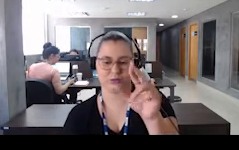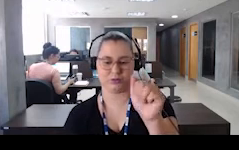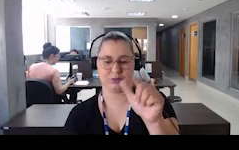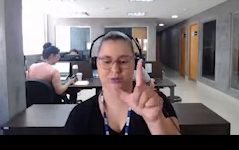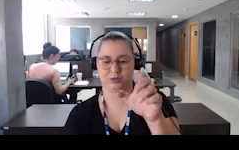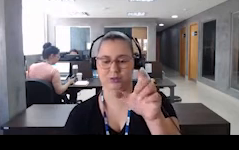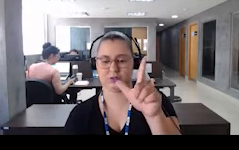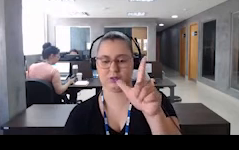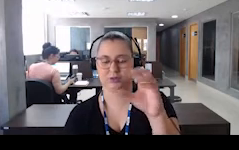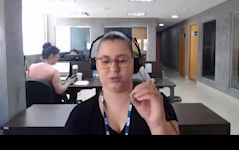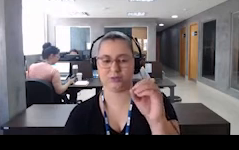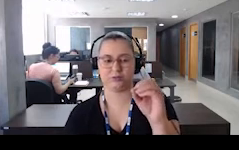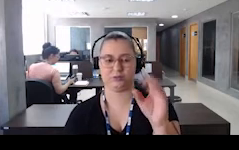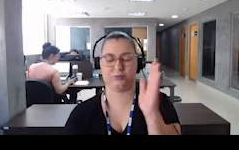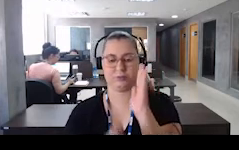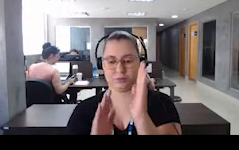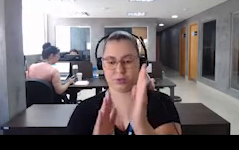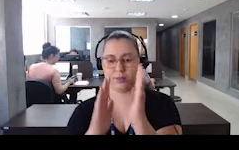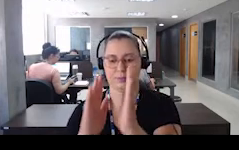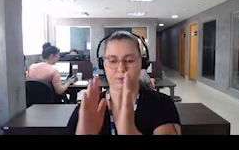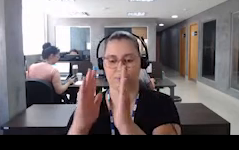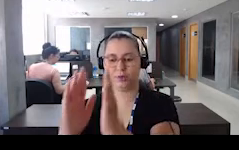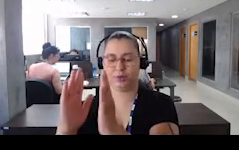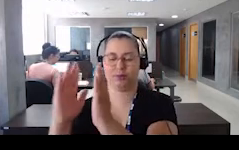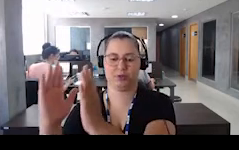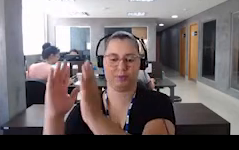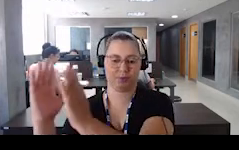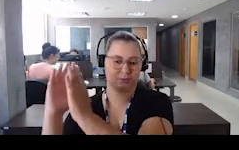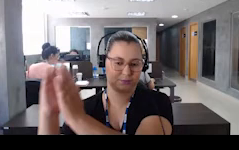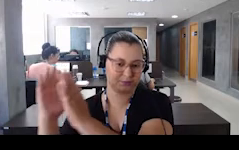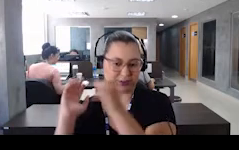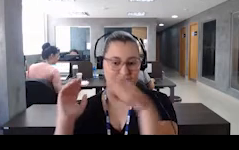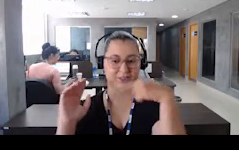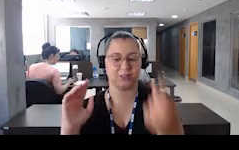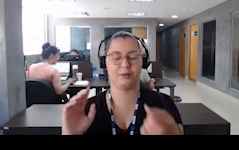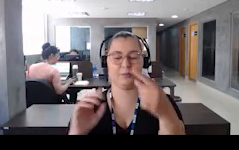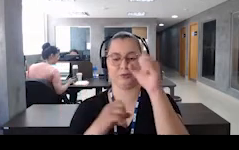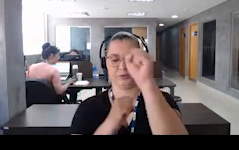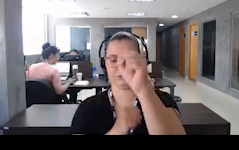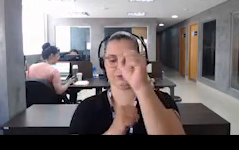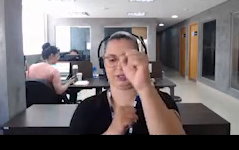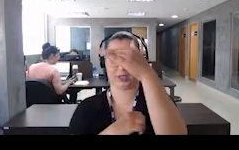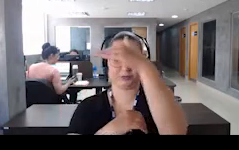paralelo se tornou, né? As lâmpadas aqui em paralelo se tornaram apenas uma resistência,